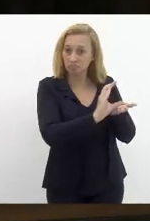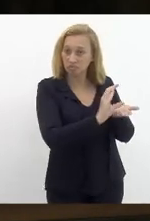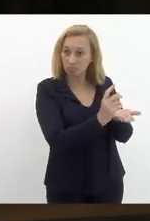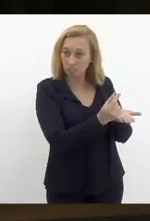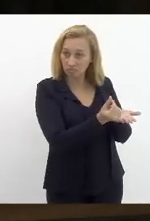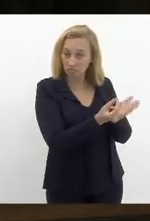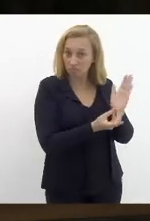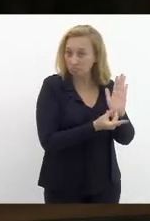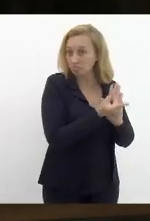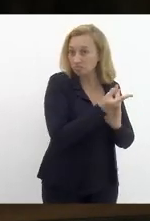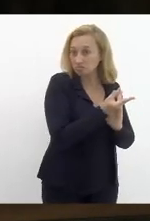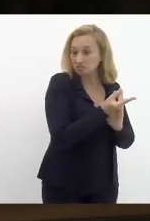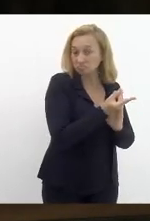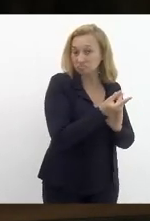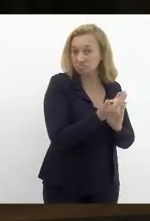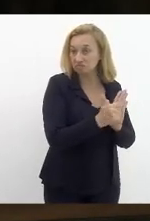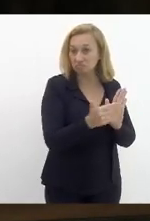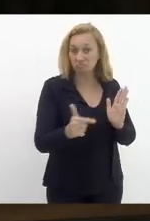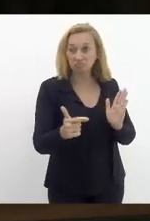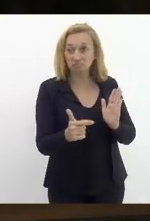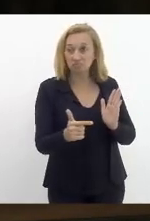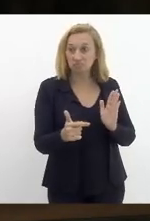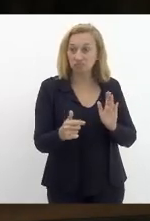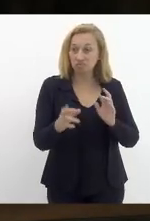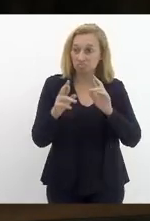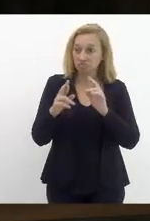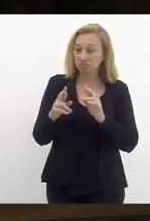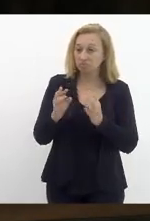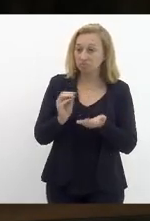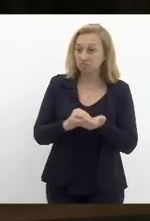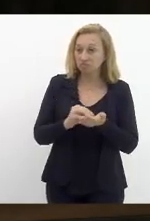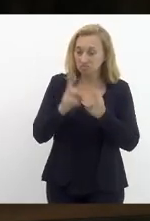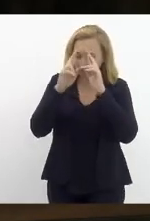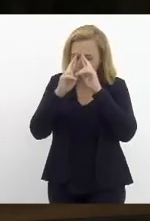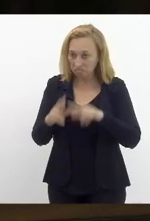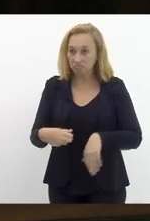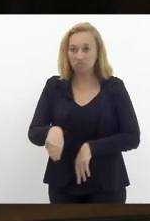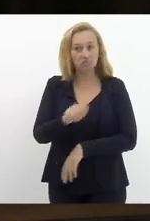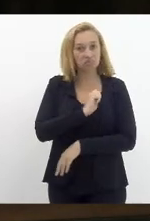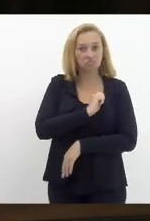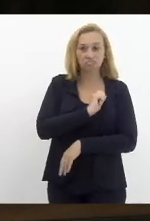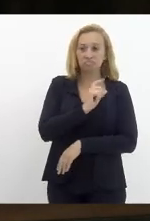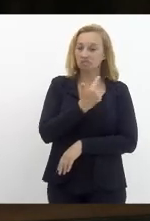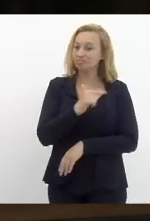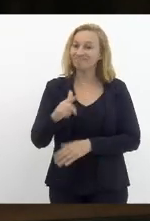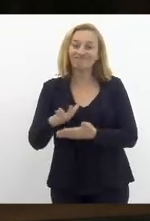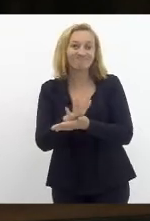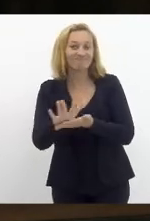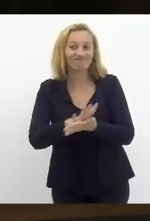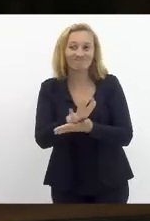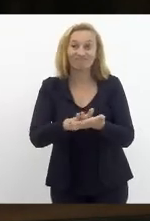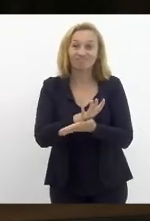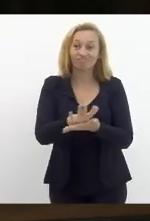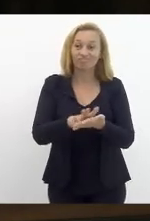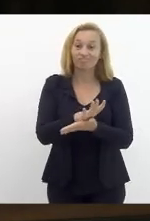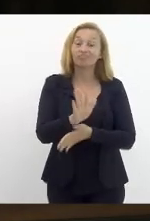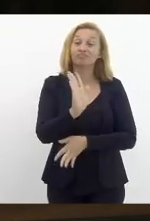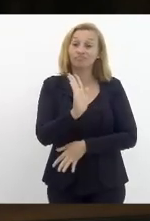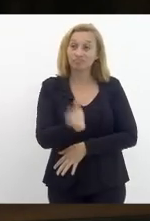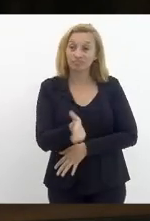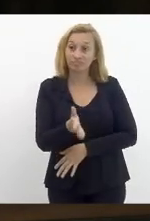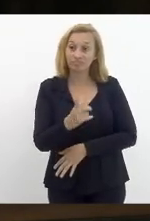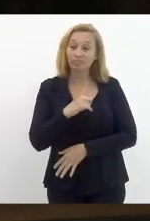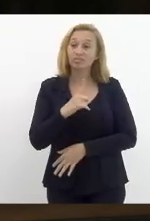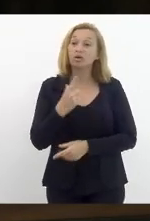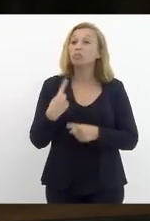financeiro envolvido, não tem desrespeito ao regime de recuperação fiscal, não tem nada disso. Tenho já. Por que